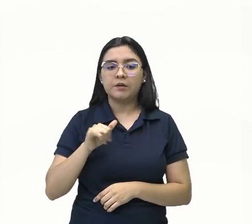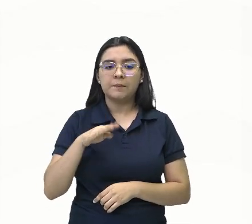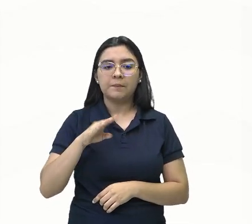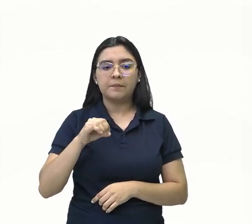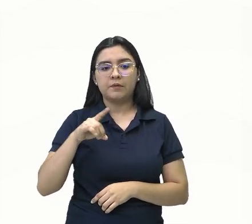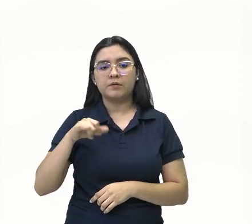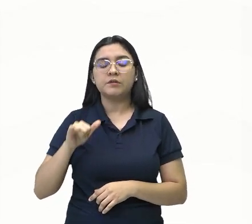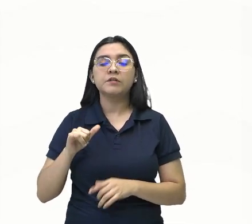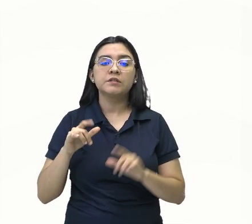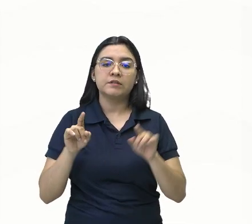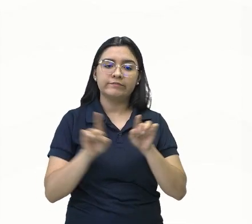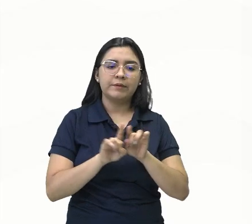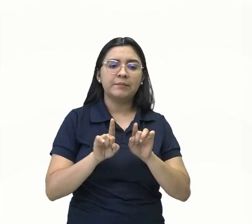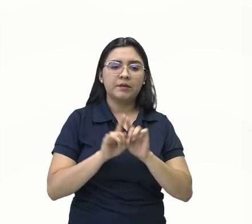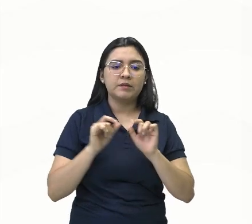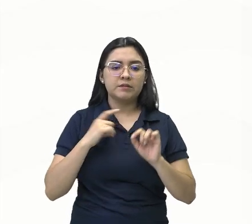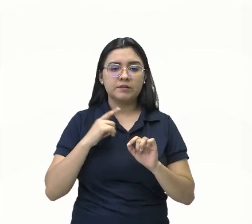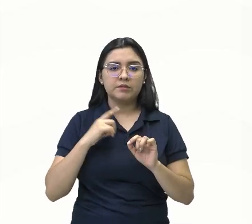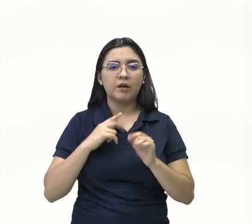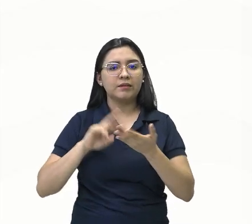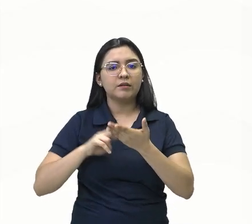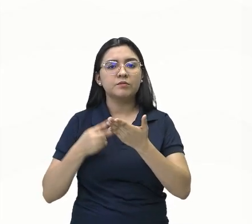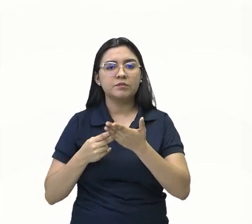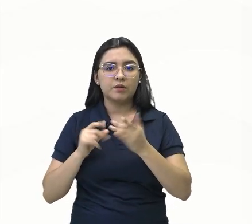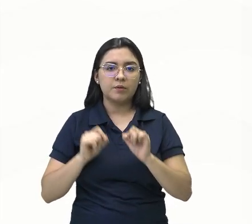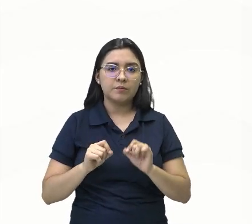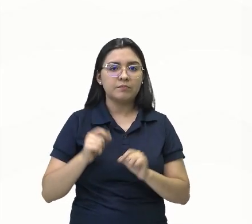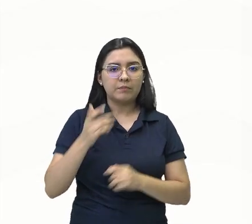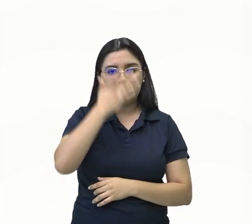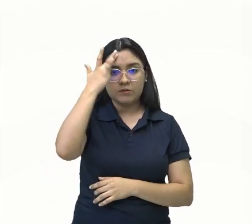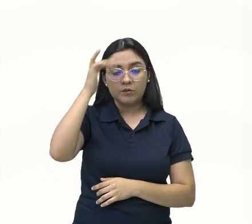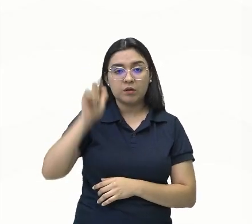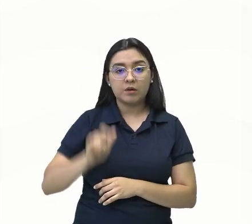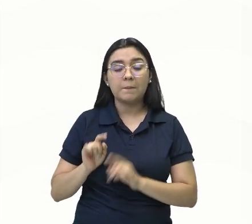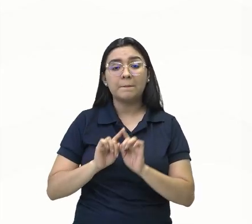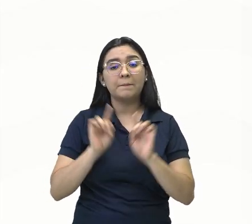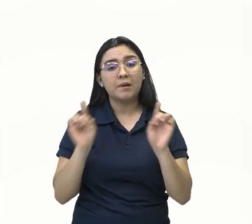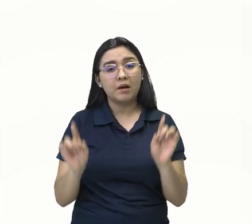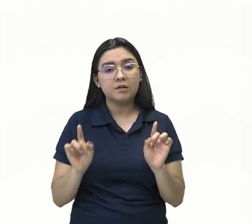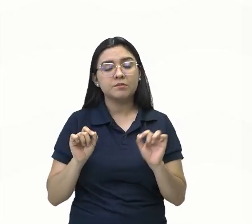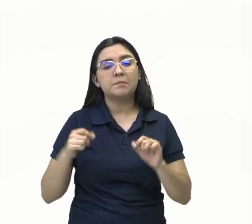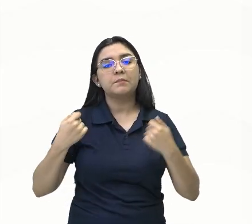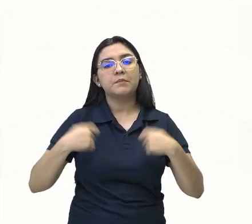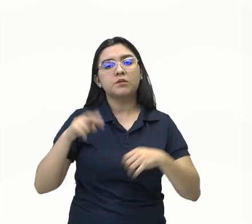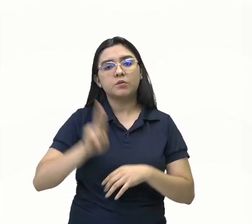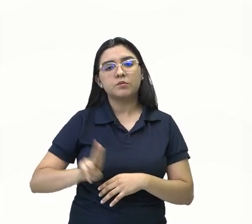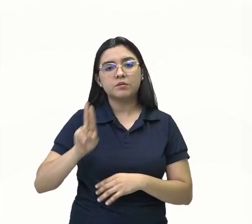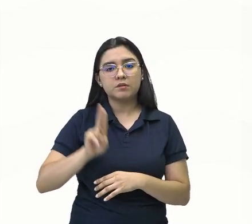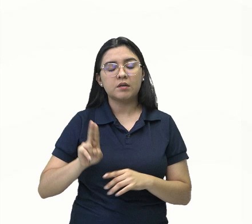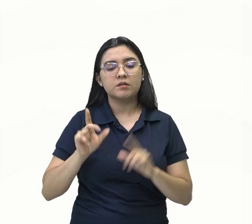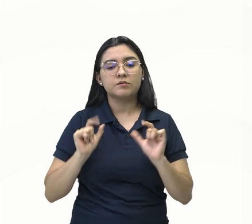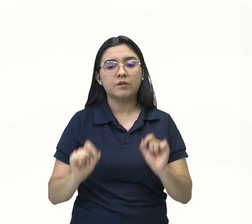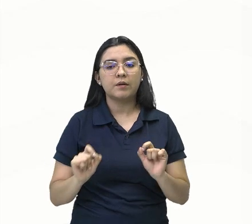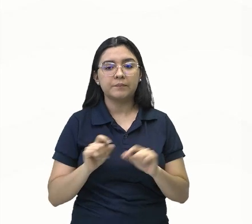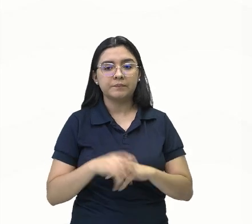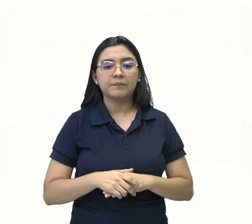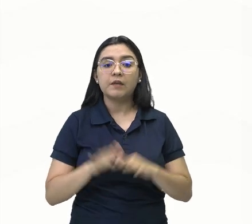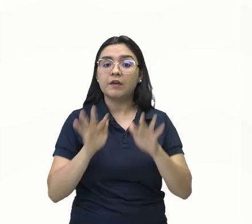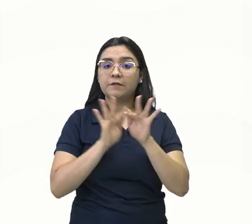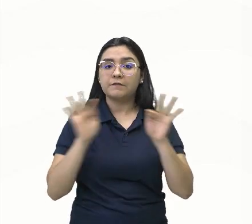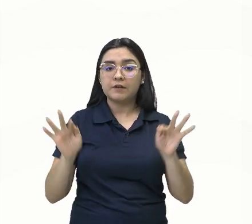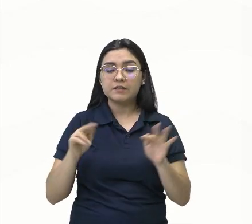ele signifique também, ele tenha como tradução alguém, ele deve ser utilizado, normalmente ele é utilizado em